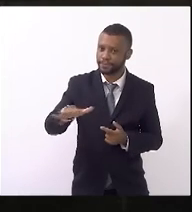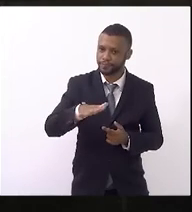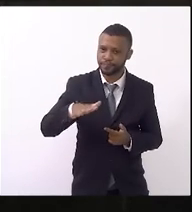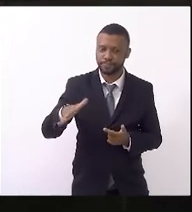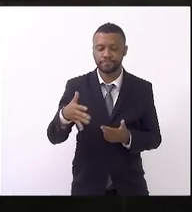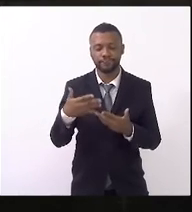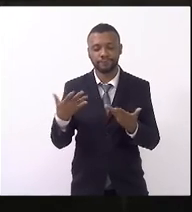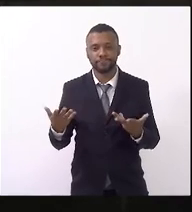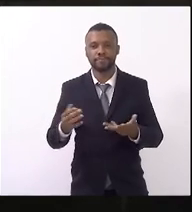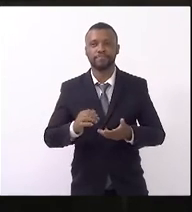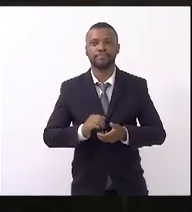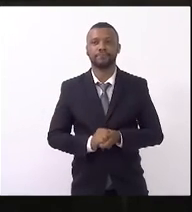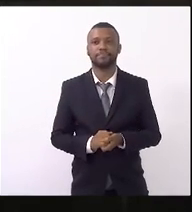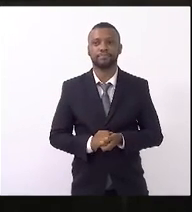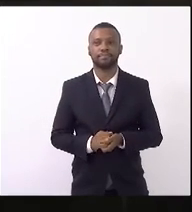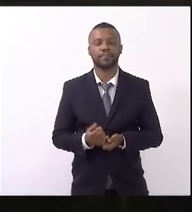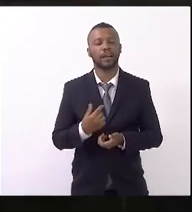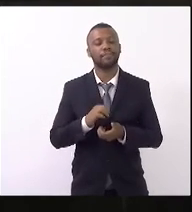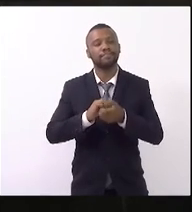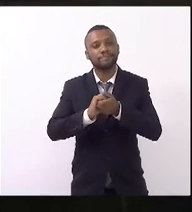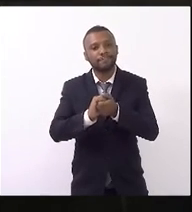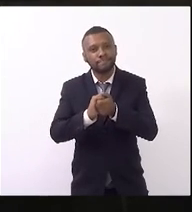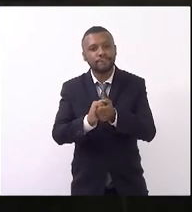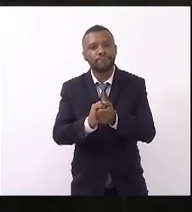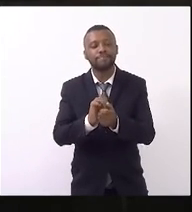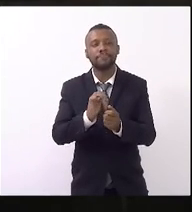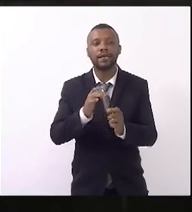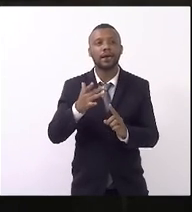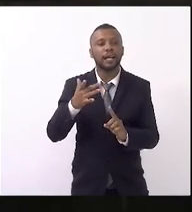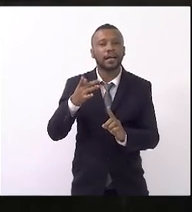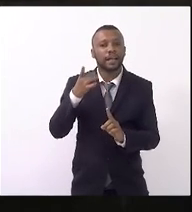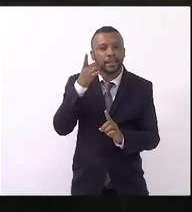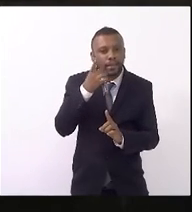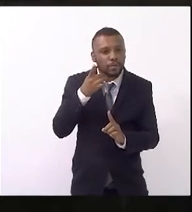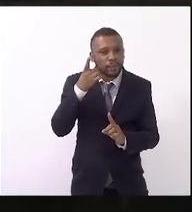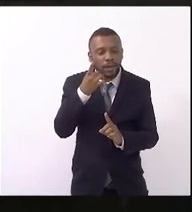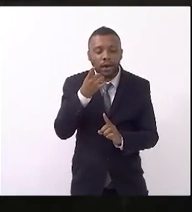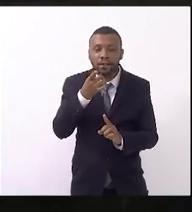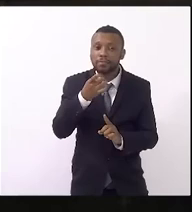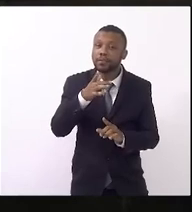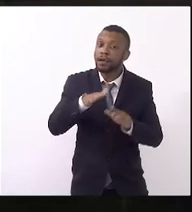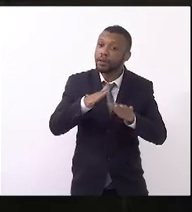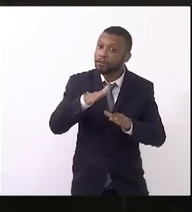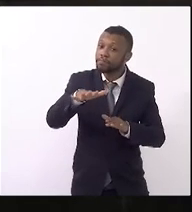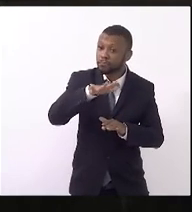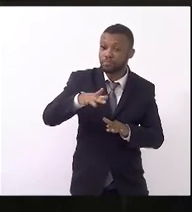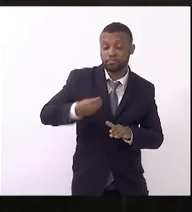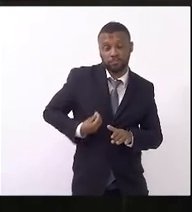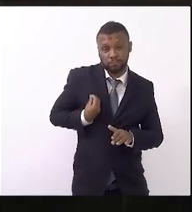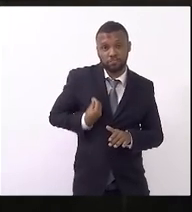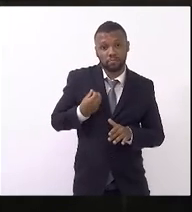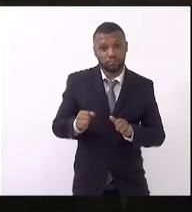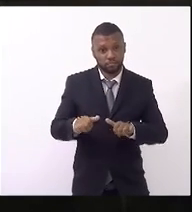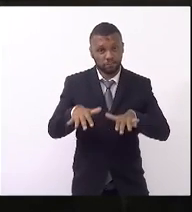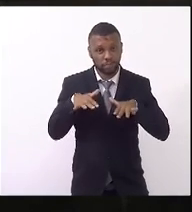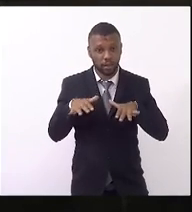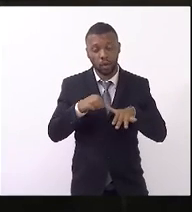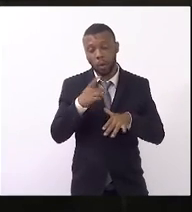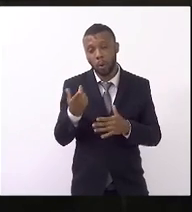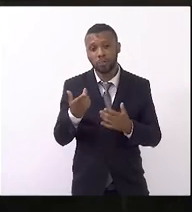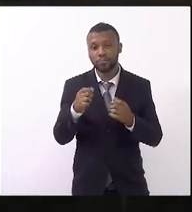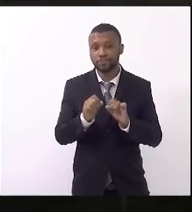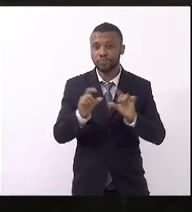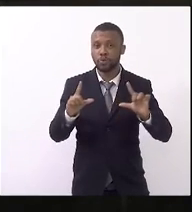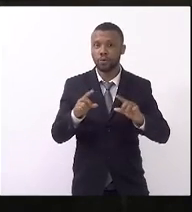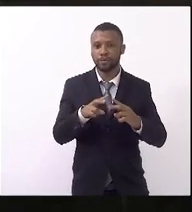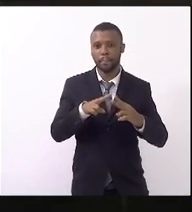eu saúdo ainda deputados que porventura estejam no plenário virtual. Eu